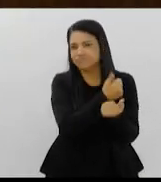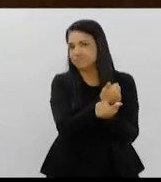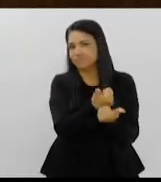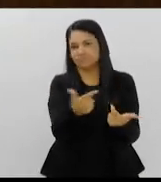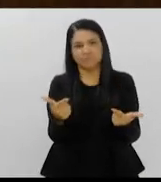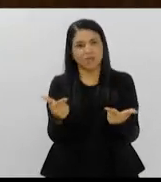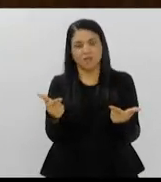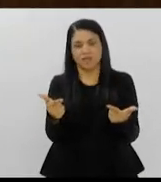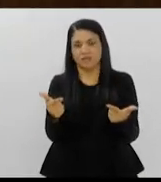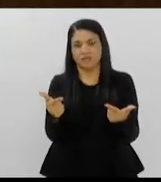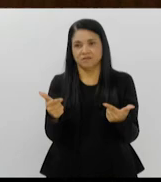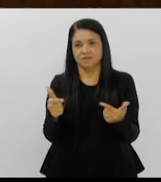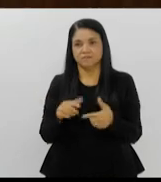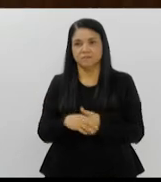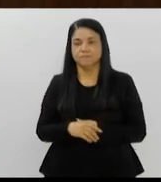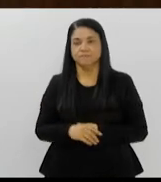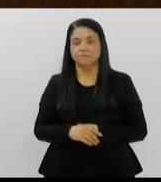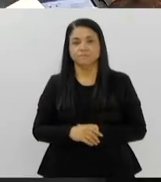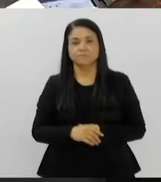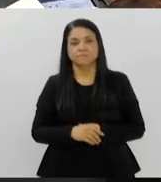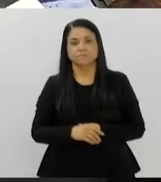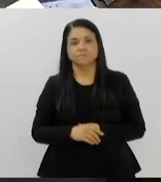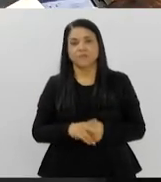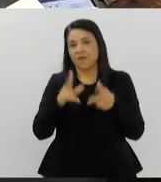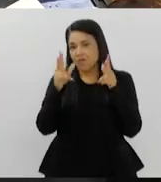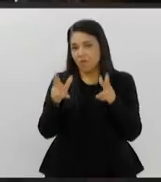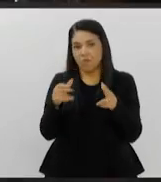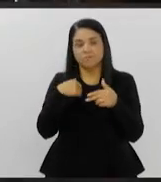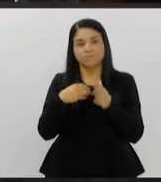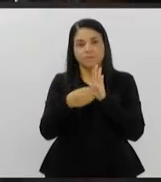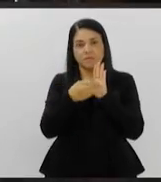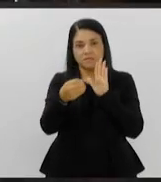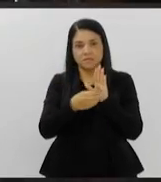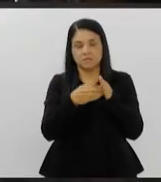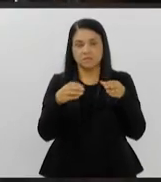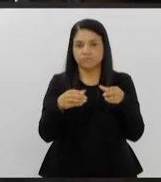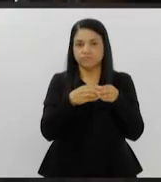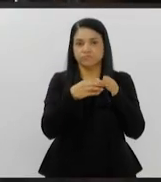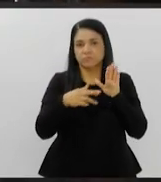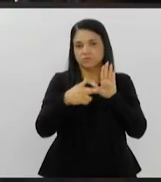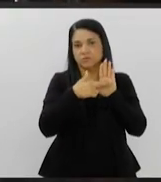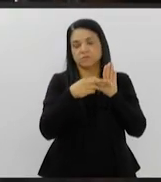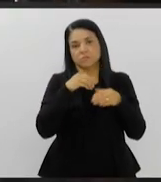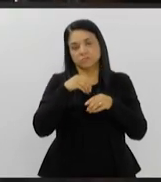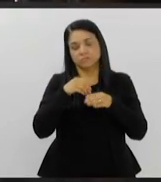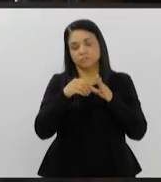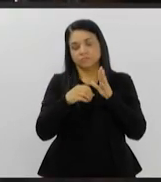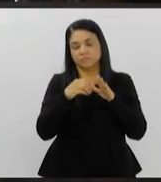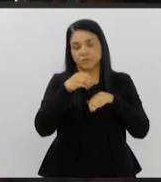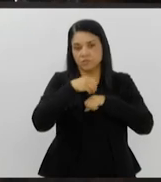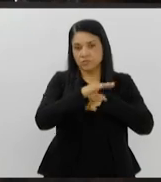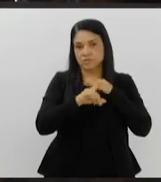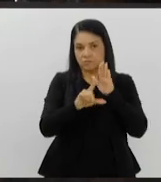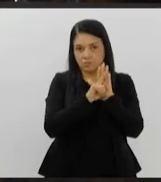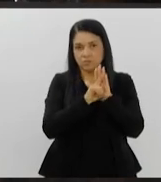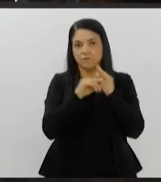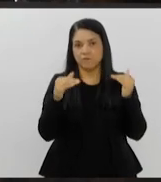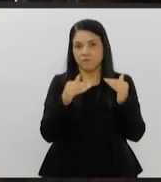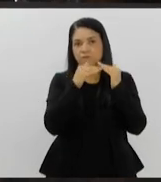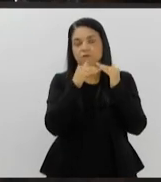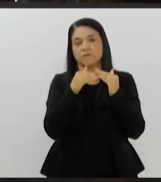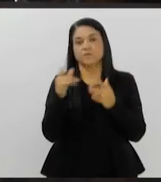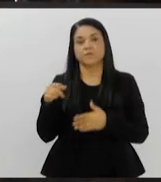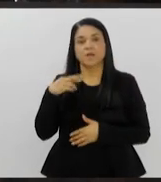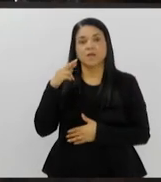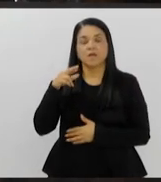TIS, o mesmo padrão. Pareceres da Comissão de Indicação Legislativa favorável. Relator, deputado Rafael do Gold. Lembrando